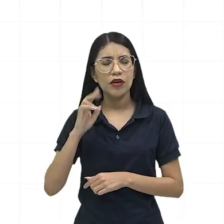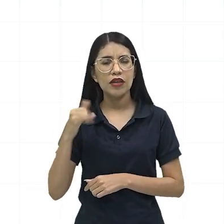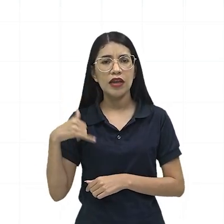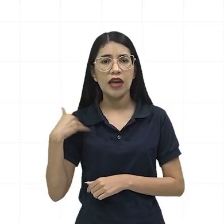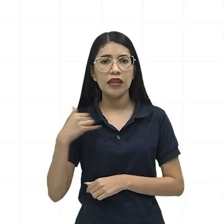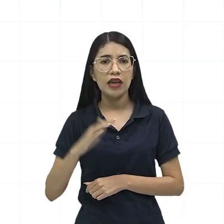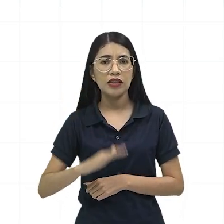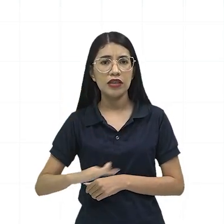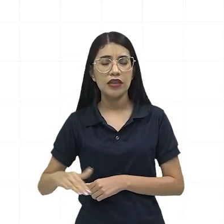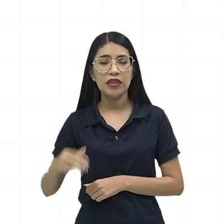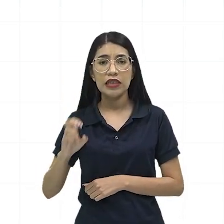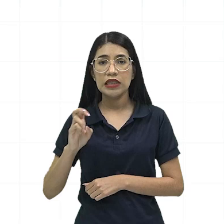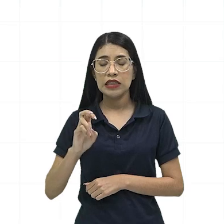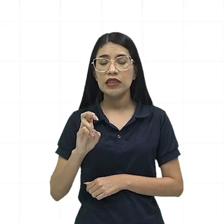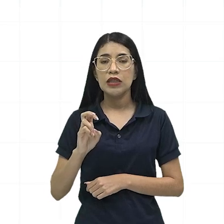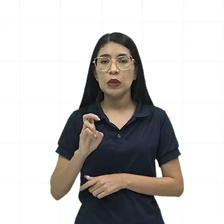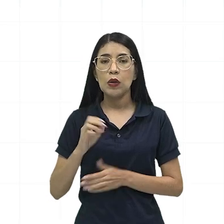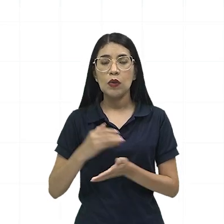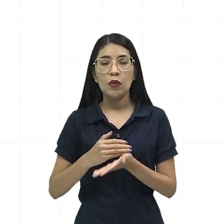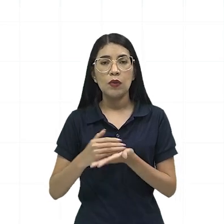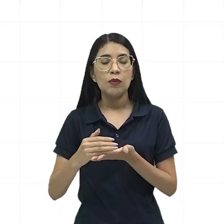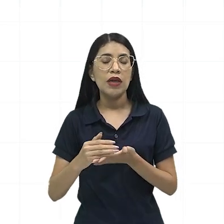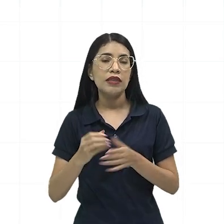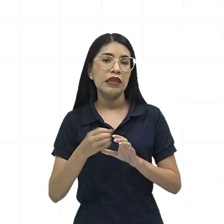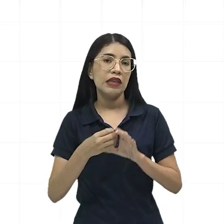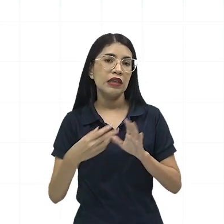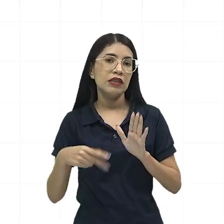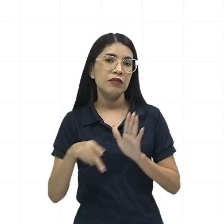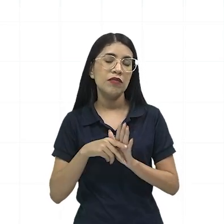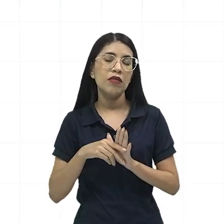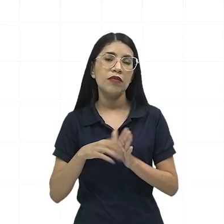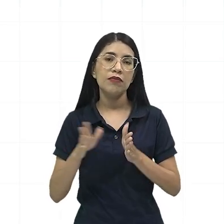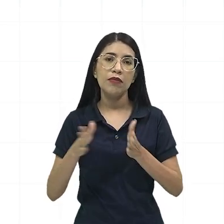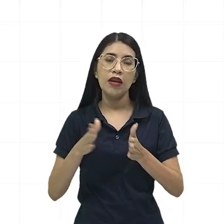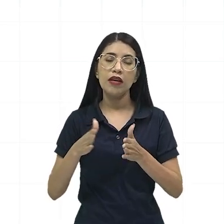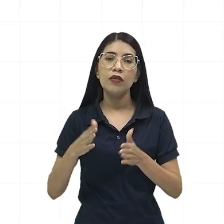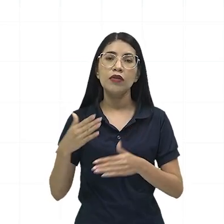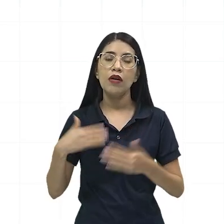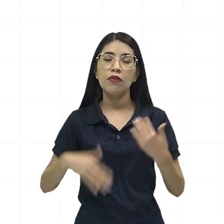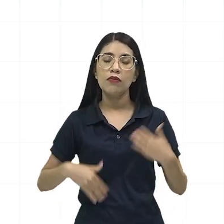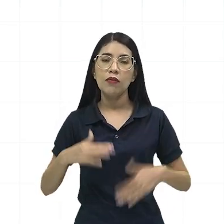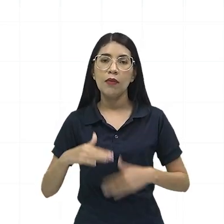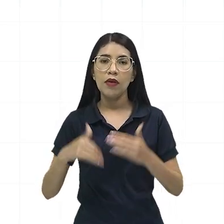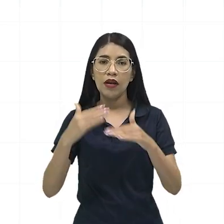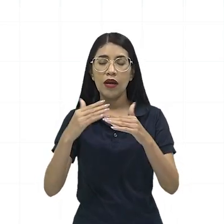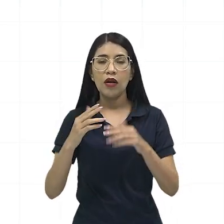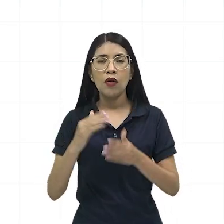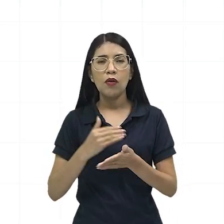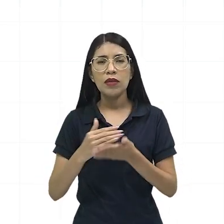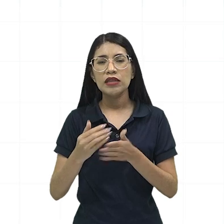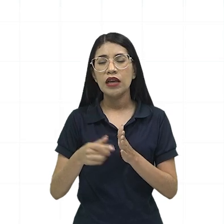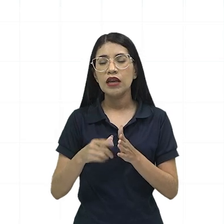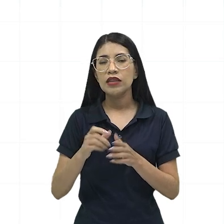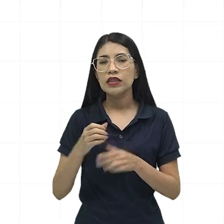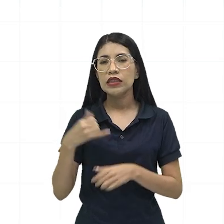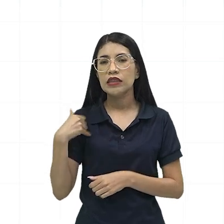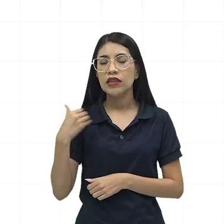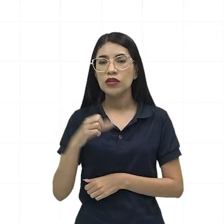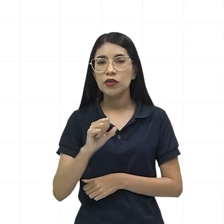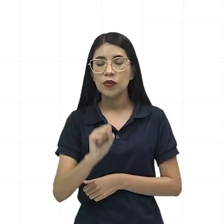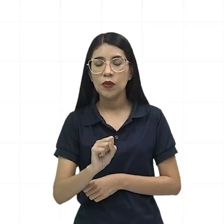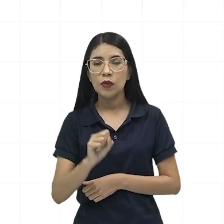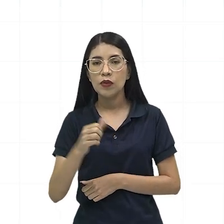5 anos começando a ter ali características da puberdade que só deveria começar ali com 8, 9, 10